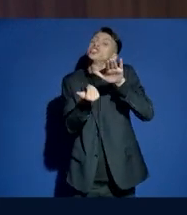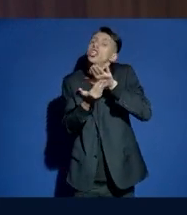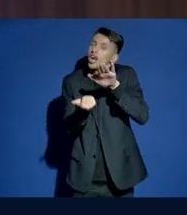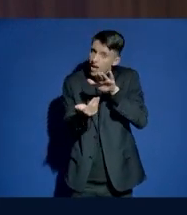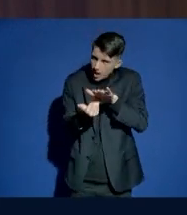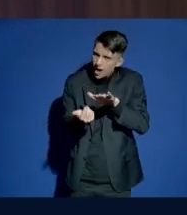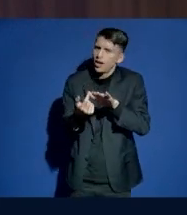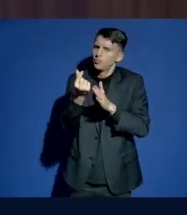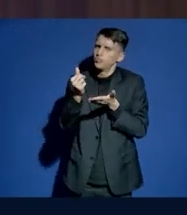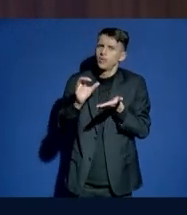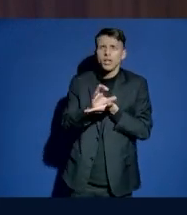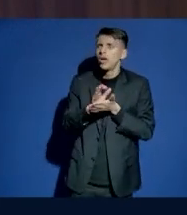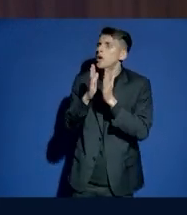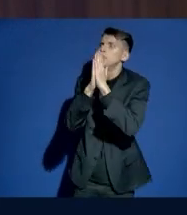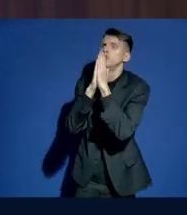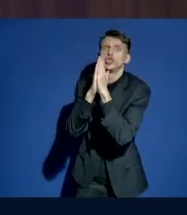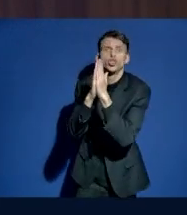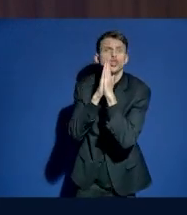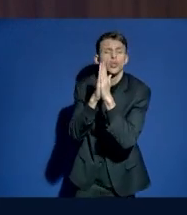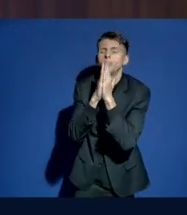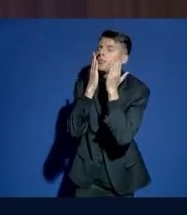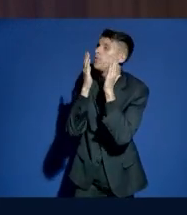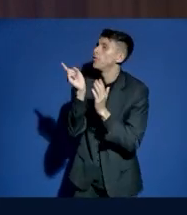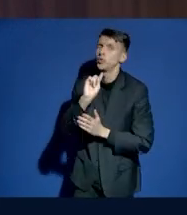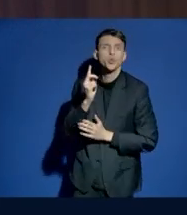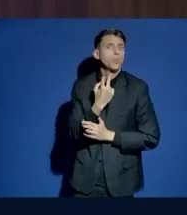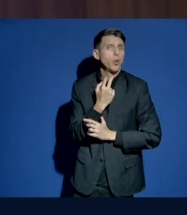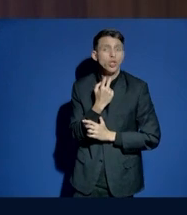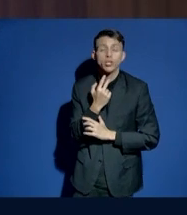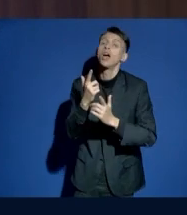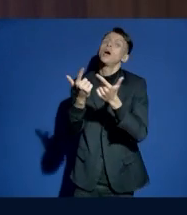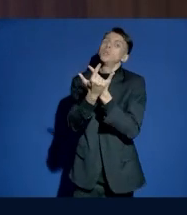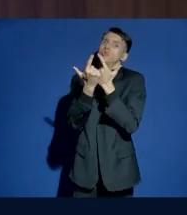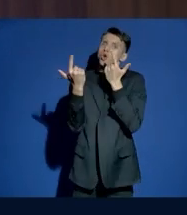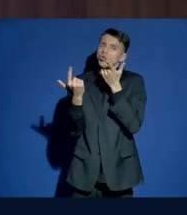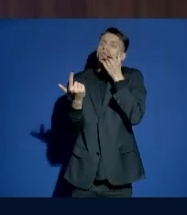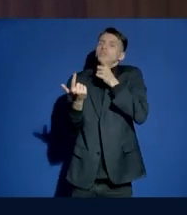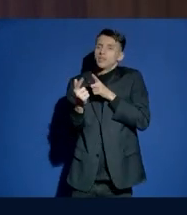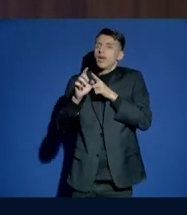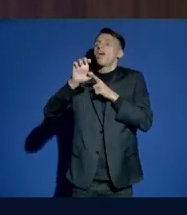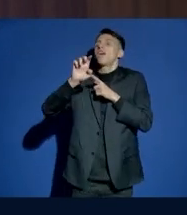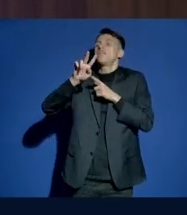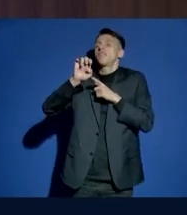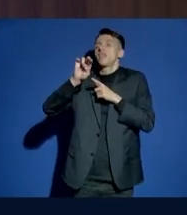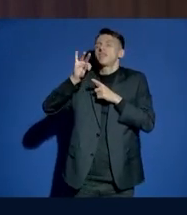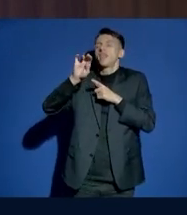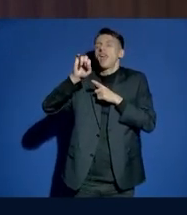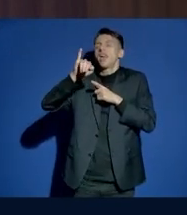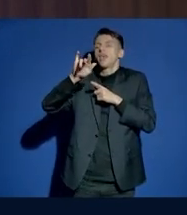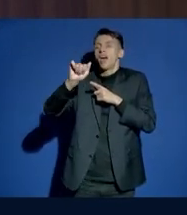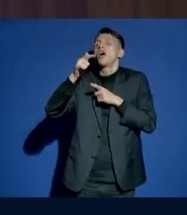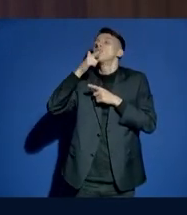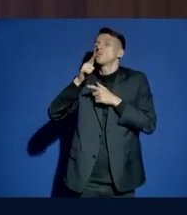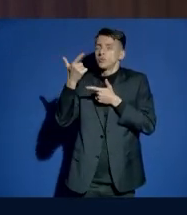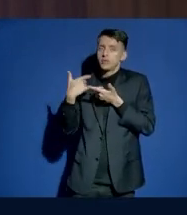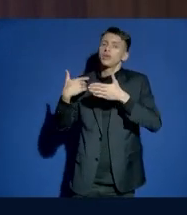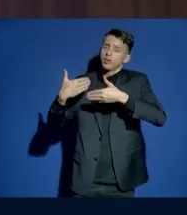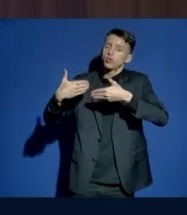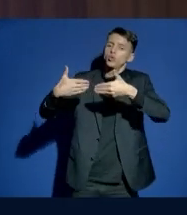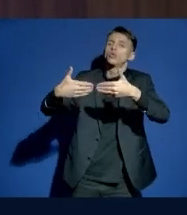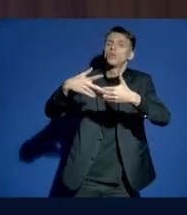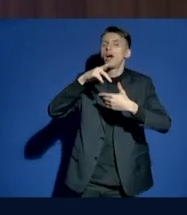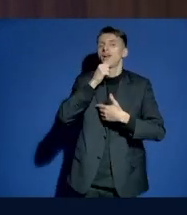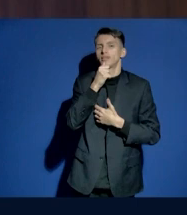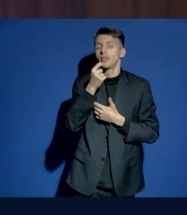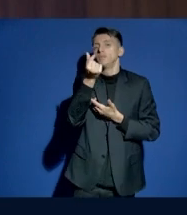pedir clamei e por sorte pelo menos colocaram para que o eveteia possa ser levada à frente dos próximos anos